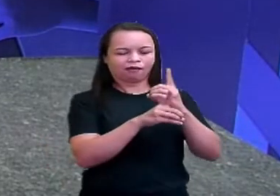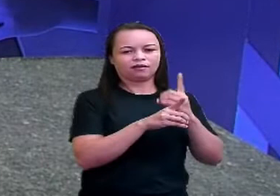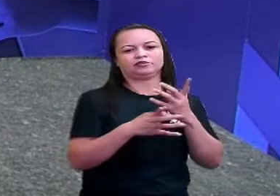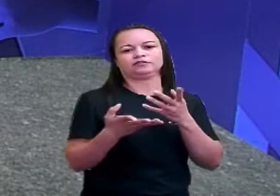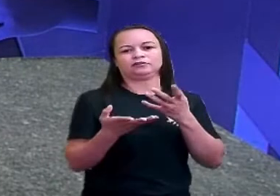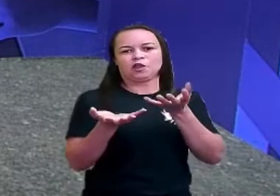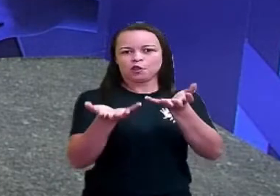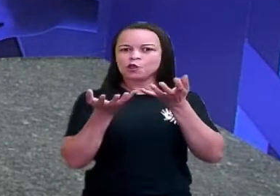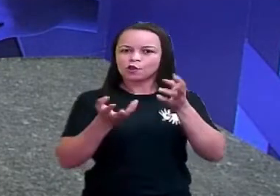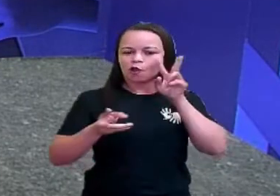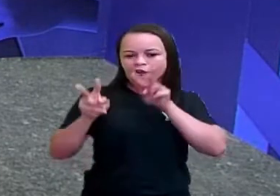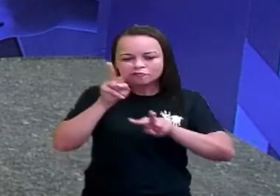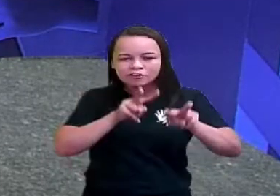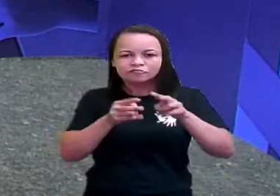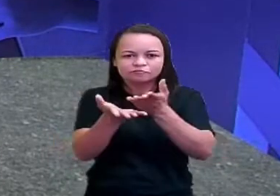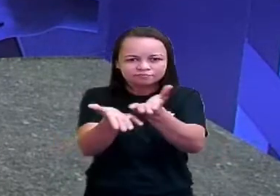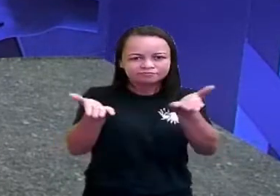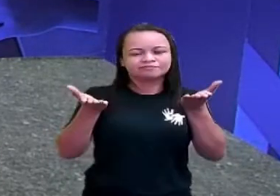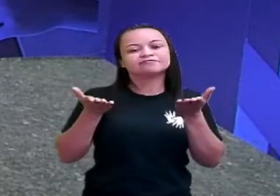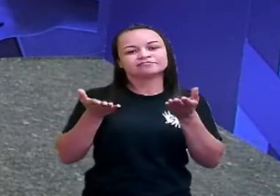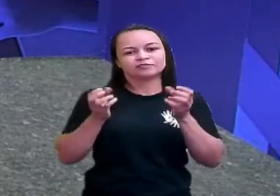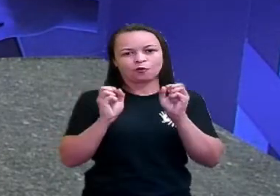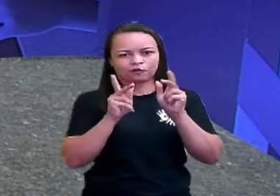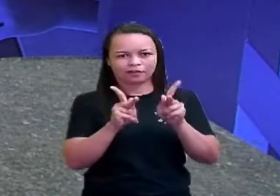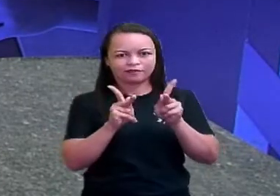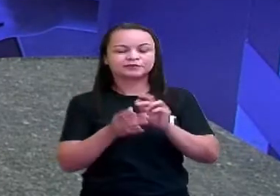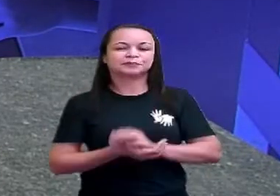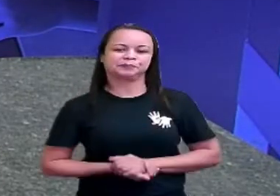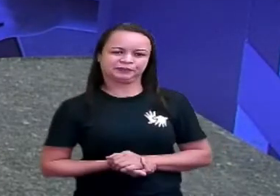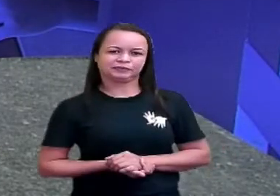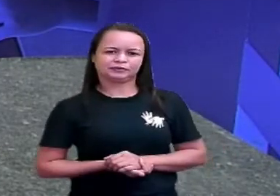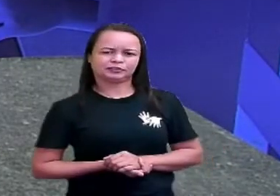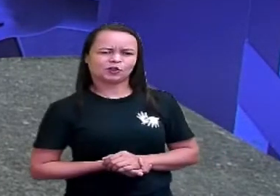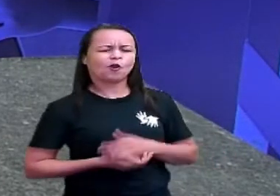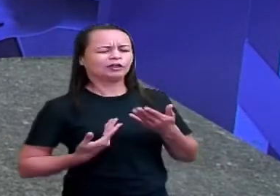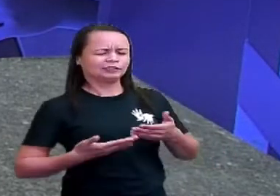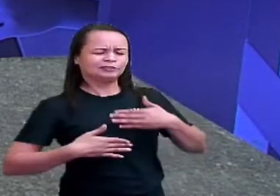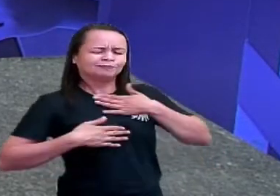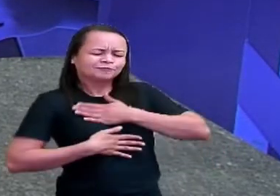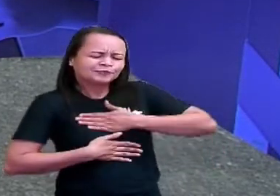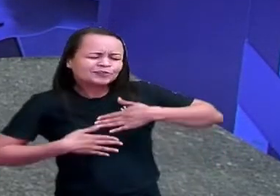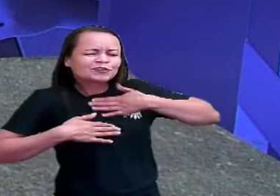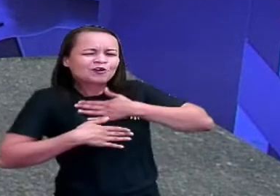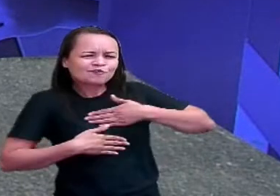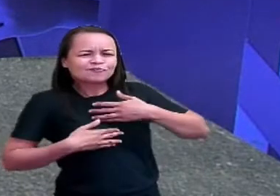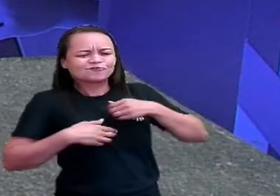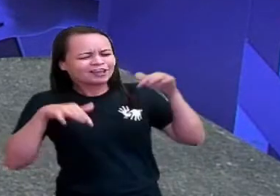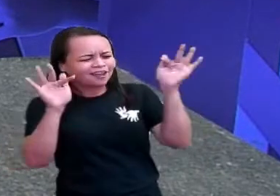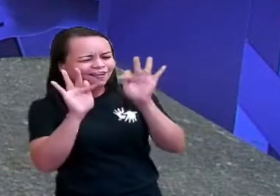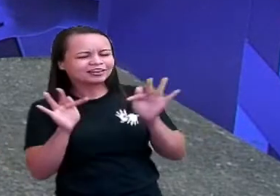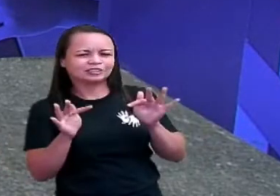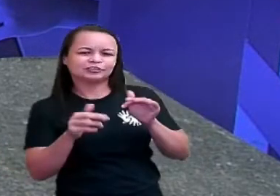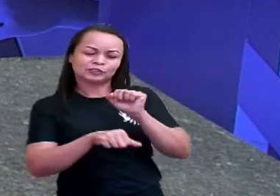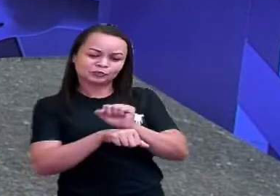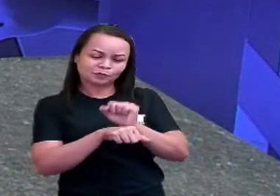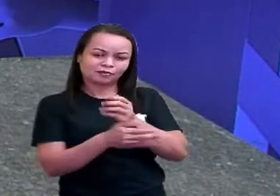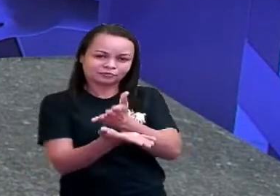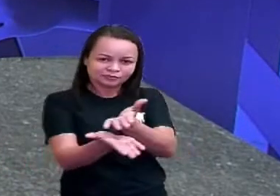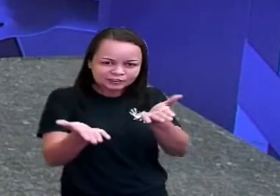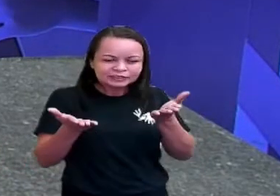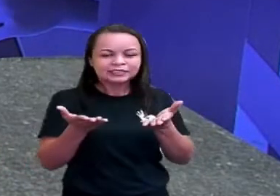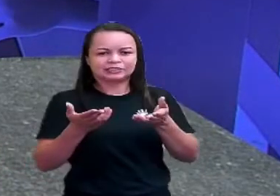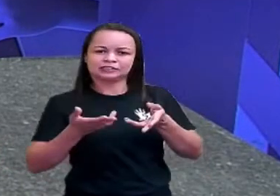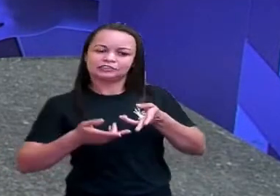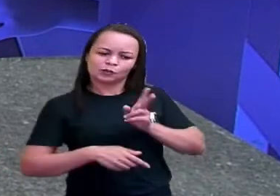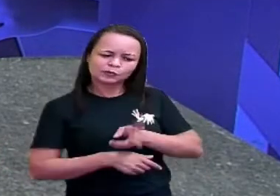você aqui, tá? Ai, pessoal, gostei tanto, estou tão feliz. Espero que vocês estejam sempre